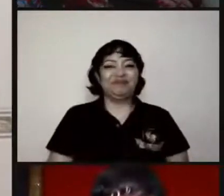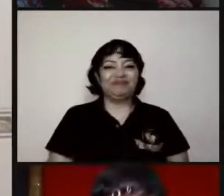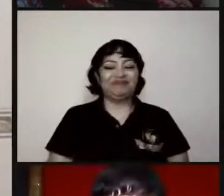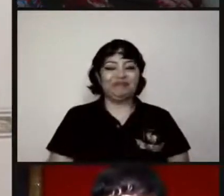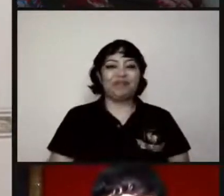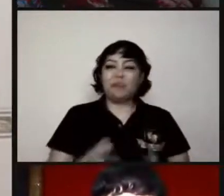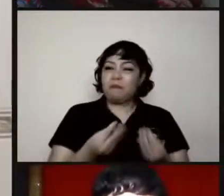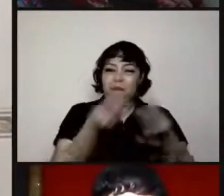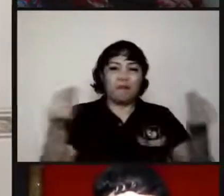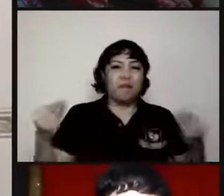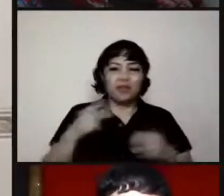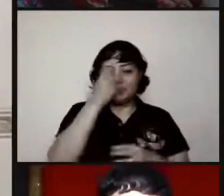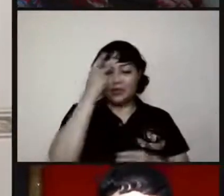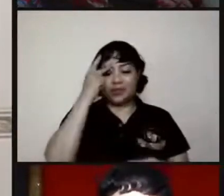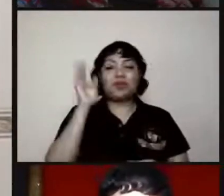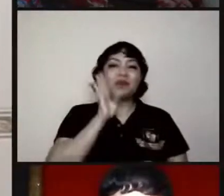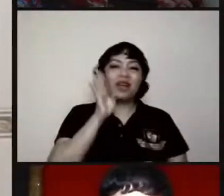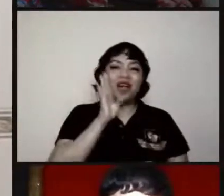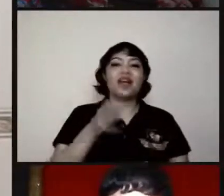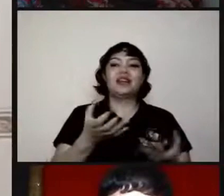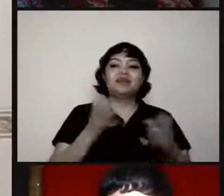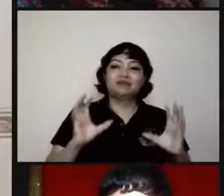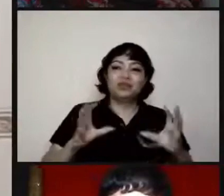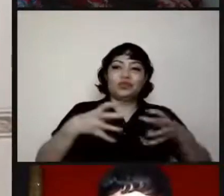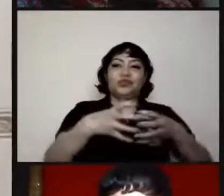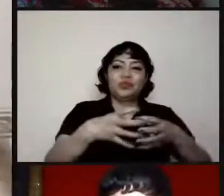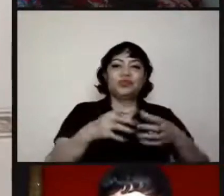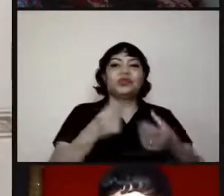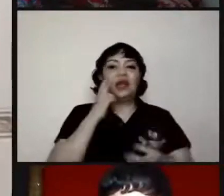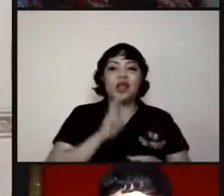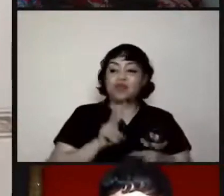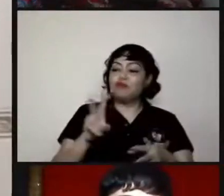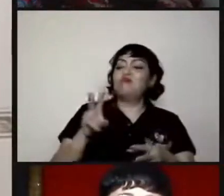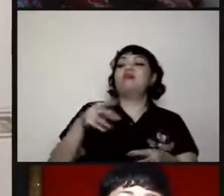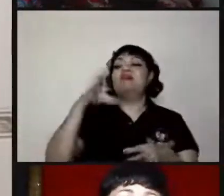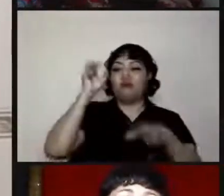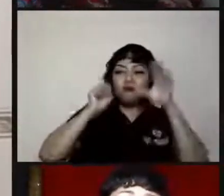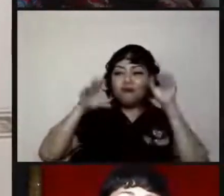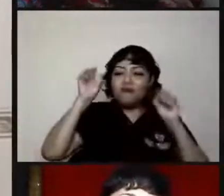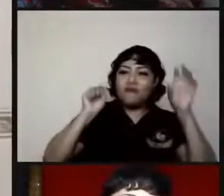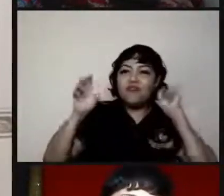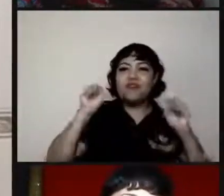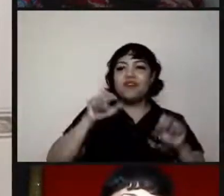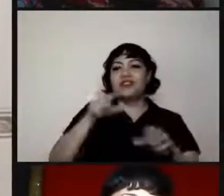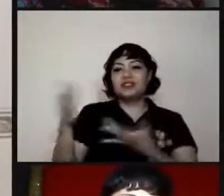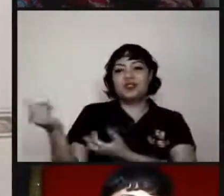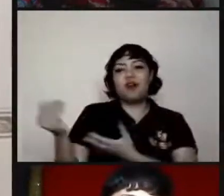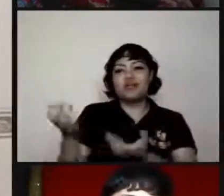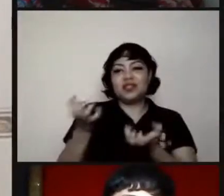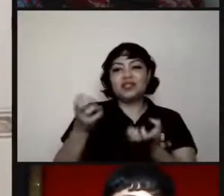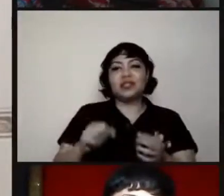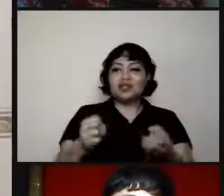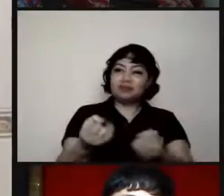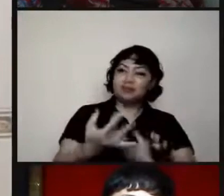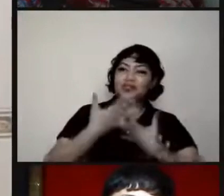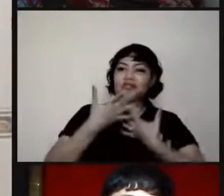gente bacana reunida, querendo então ouvir esses jovens, ler aquilo que eles têm para nos dizer. Então, muito obrigada,